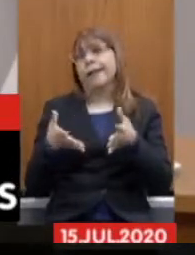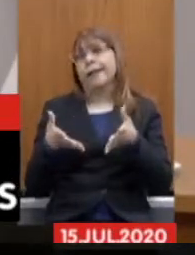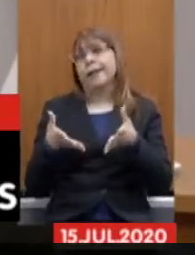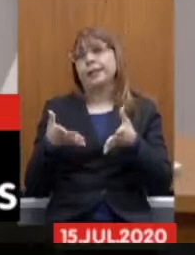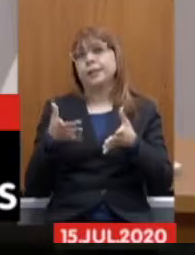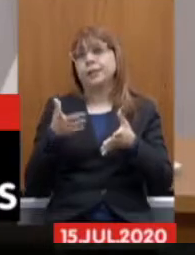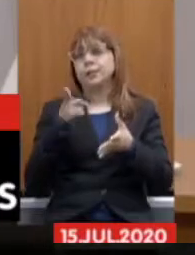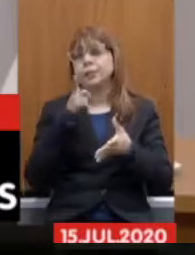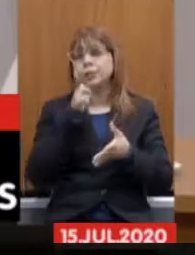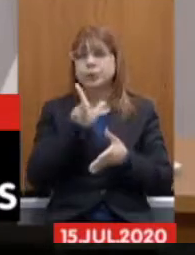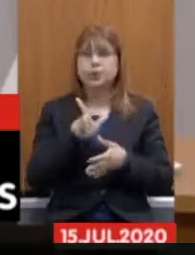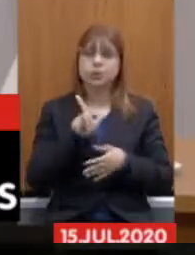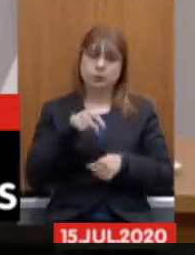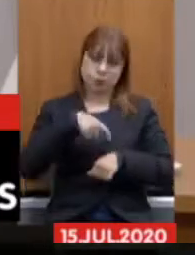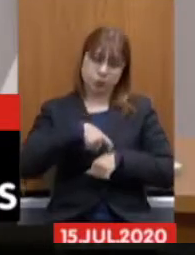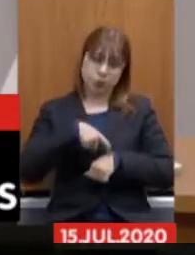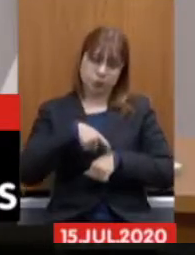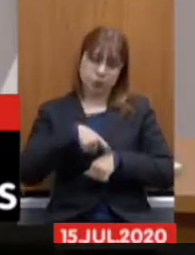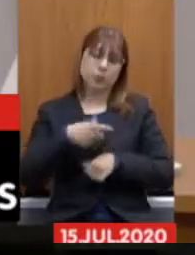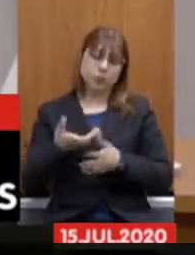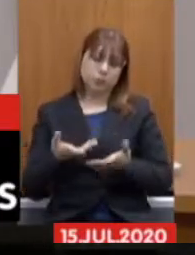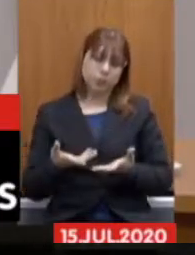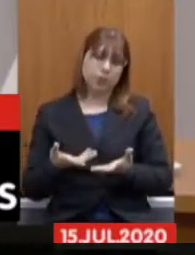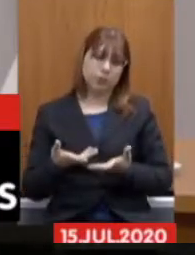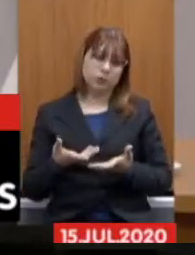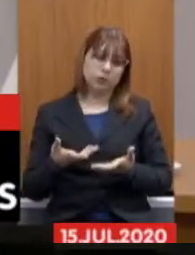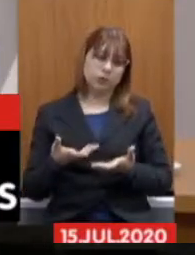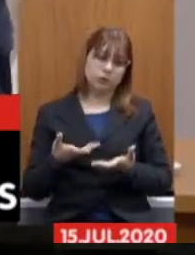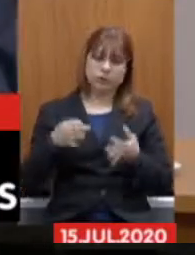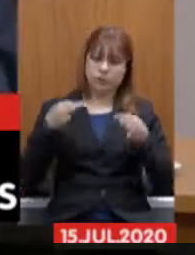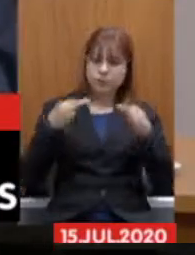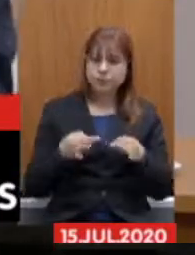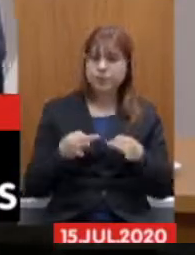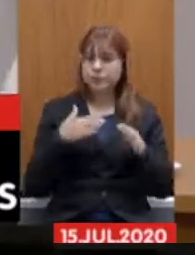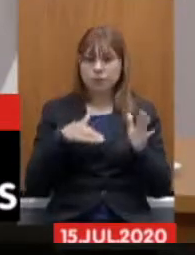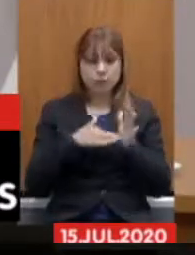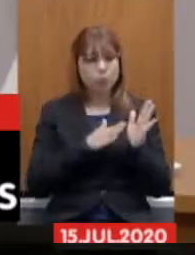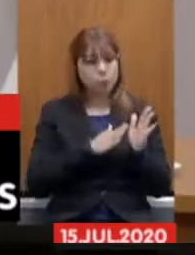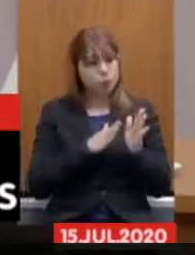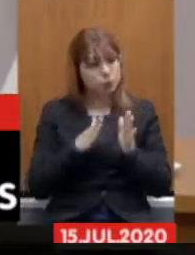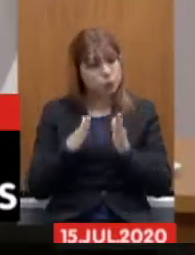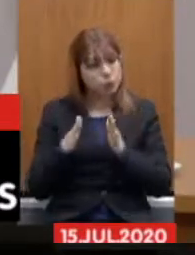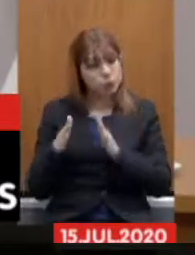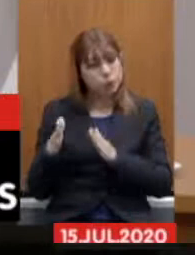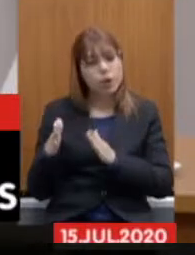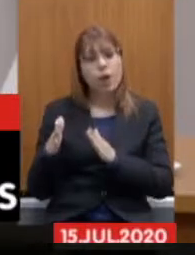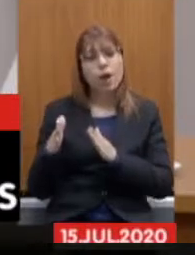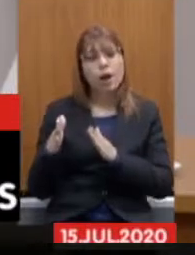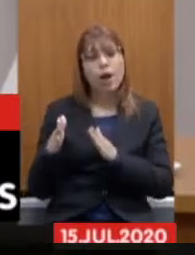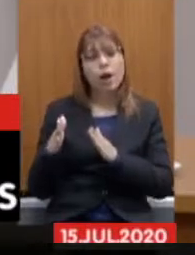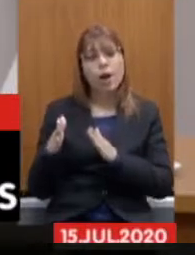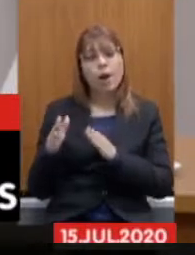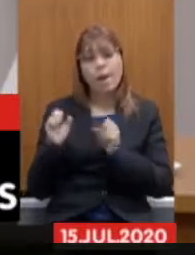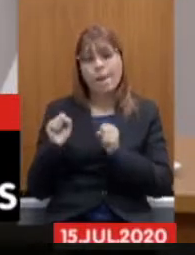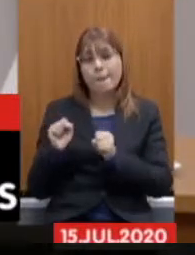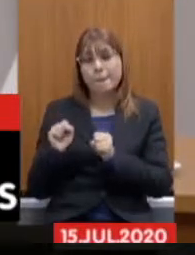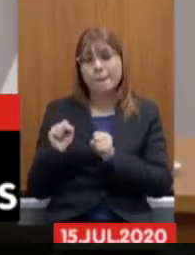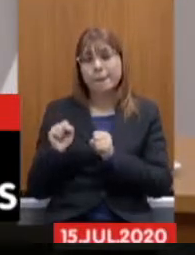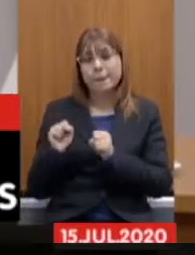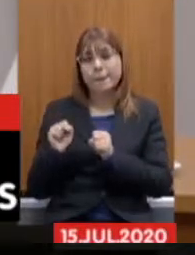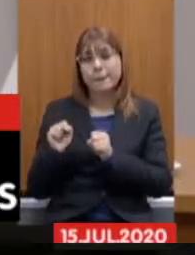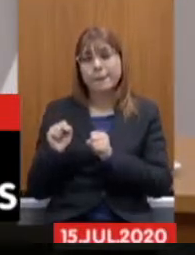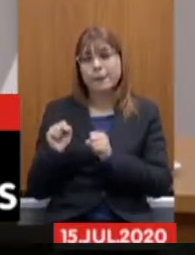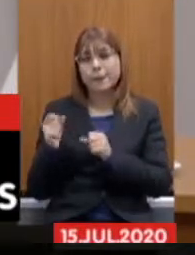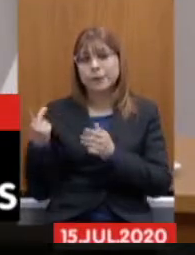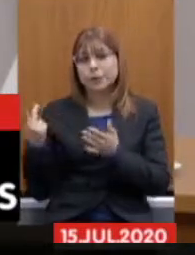no segundo tempo da peleja aos 45 minutos alguém pode marcar o gol de mão e